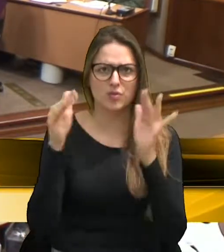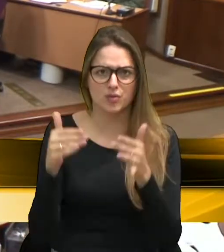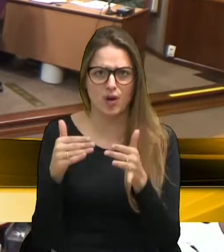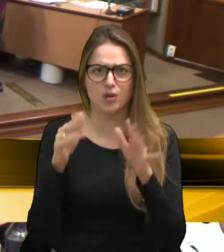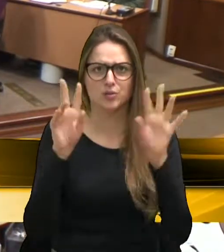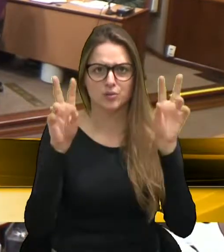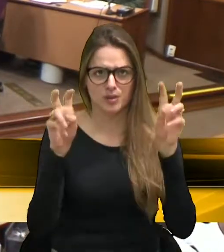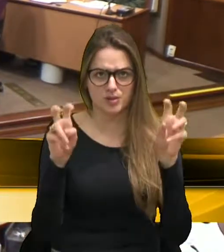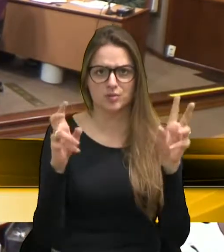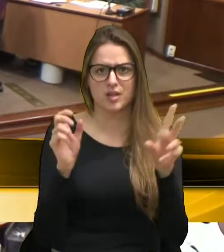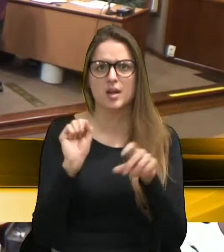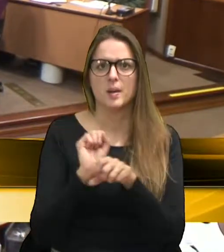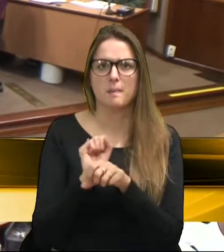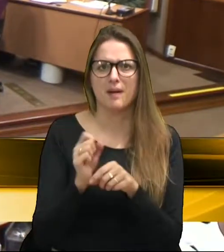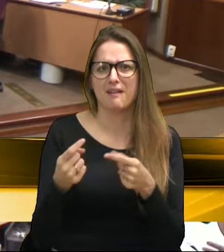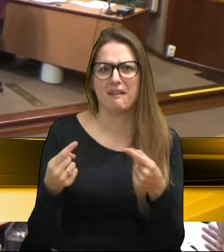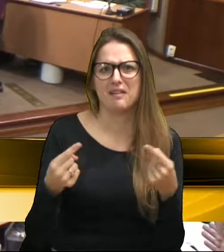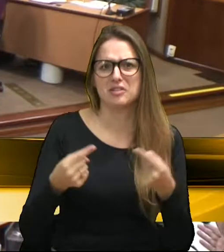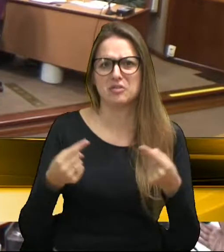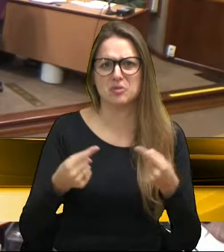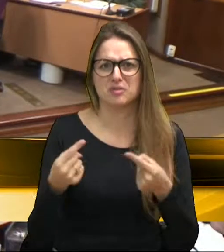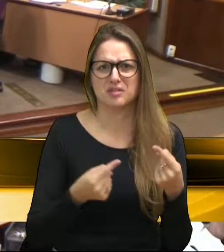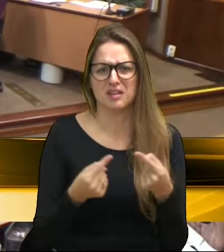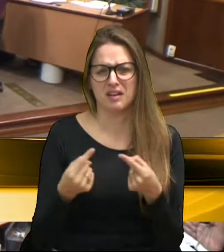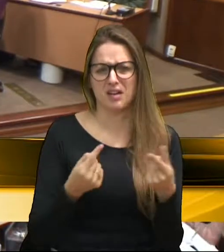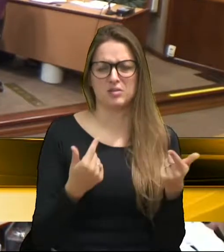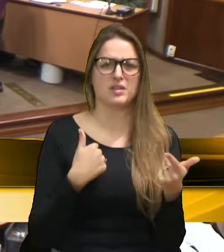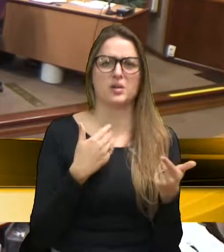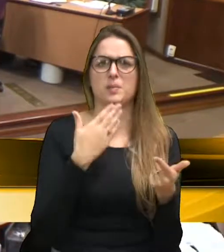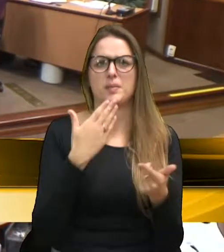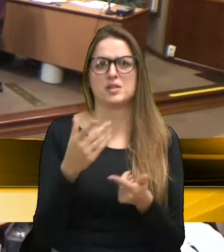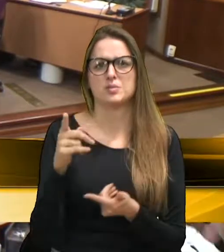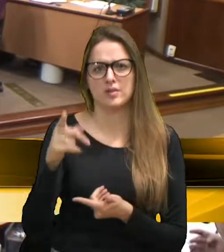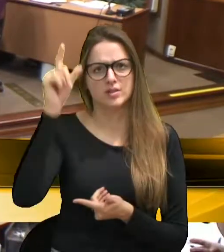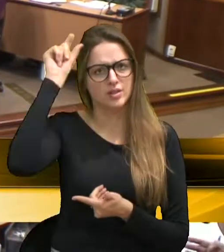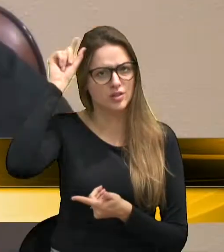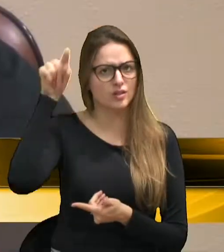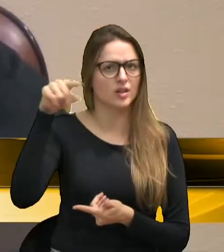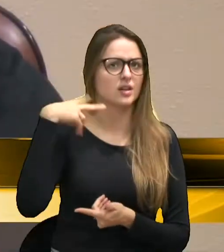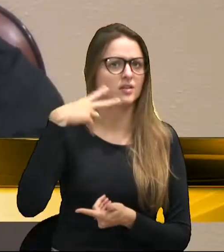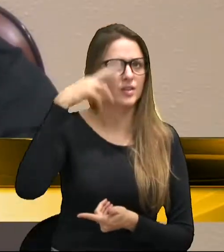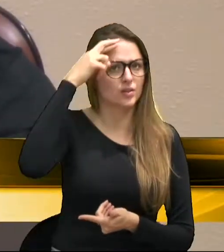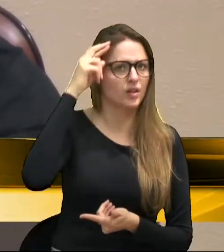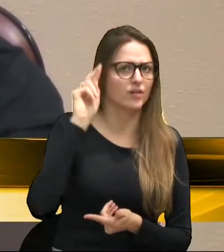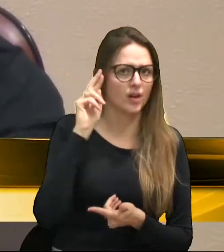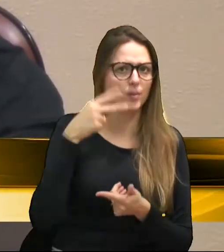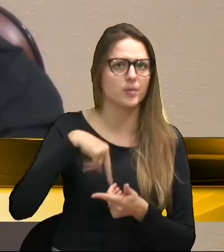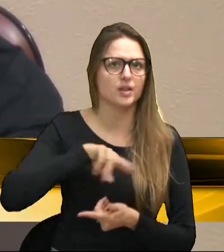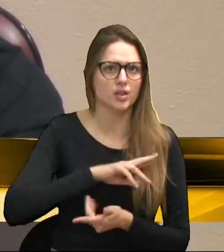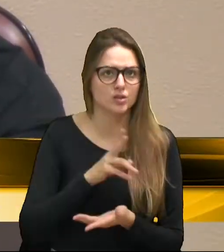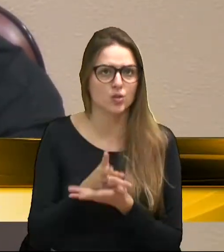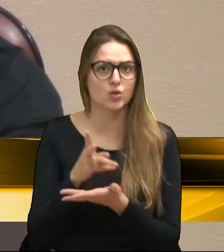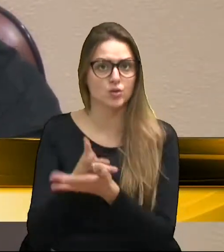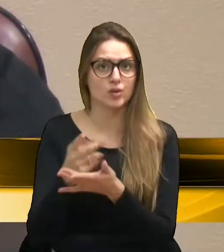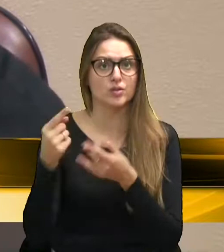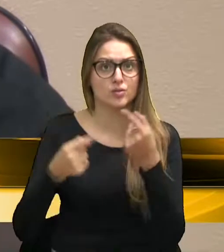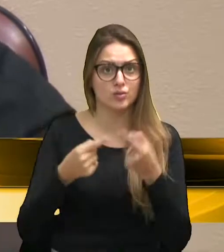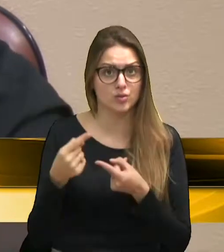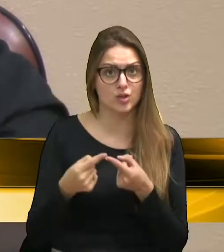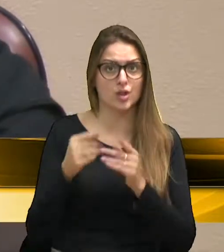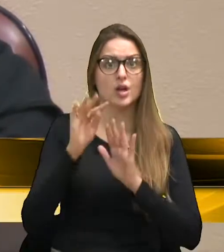vamos parar com esse tipo de discussão. Por gentileza, peço a Vossa Excelência, vereador Chico, vereador Rafael Bueno, para que a gente possa agilizar uma matéria importante para a